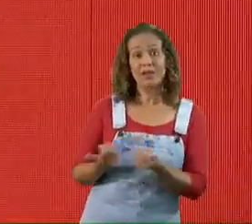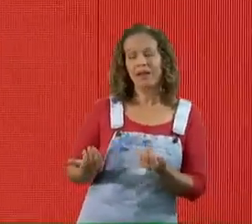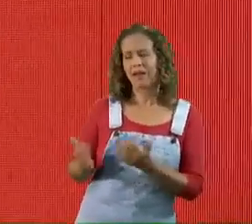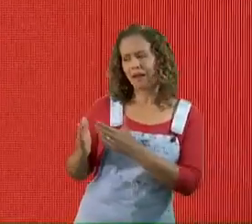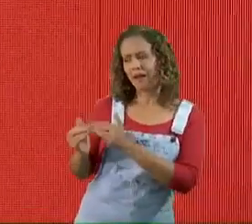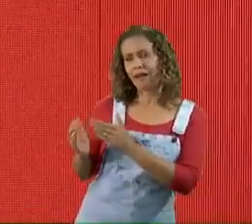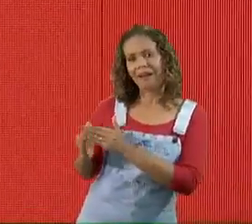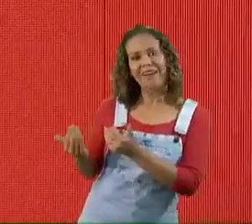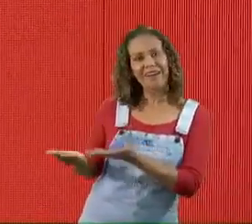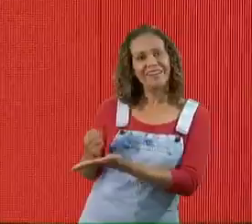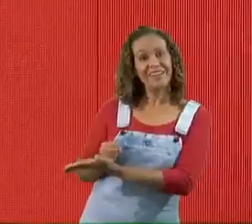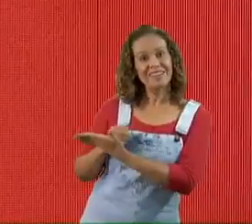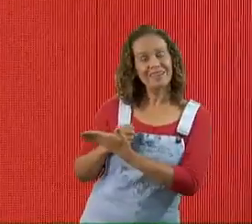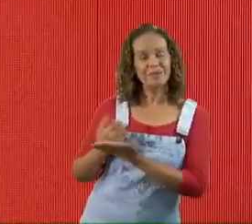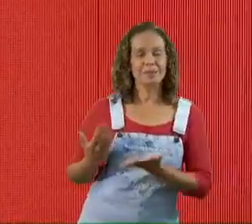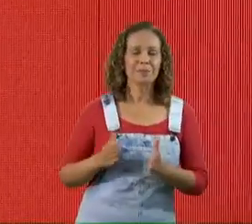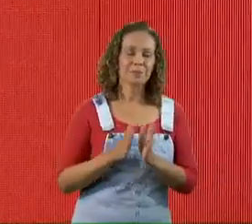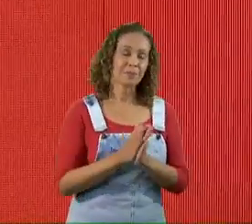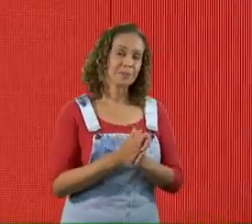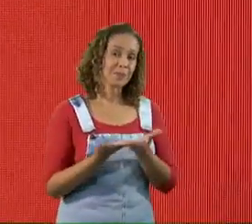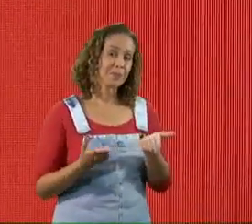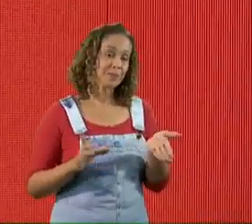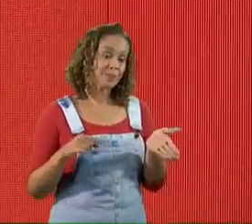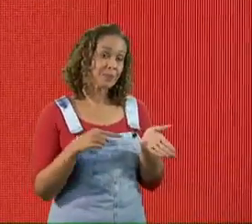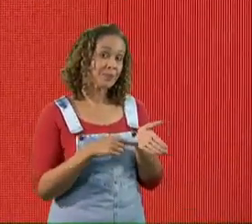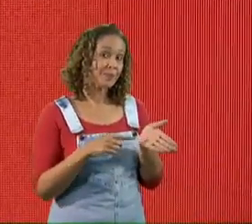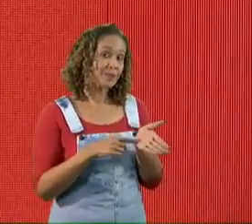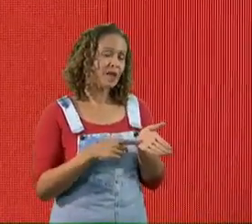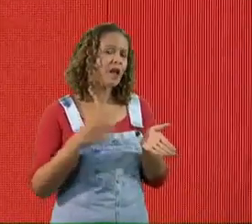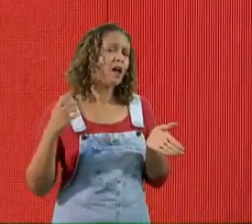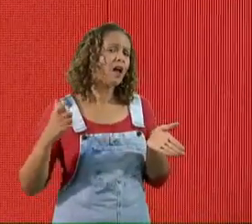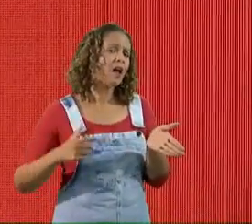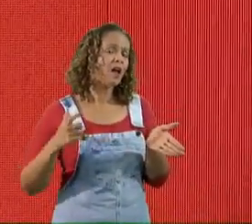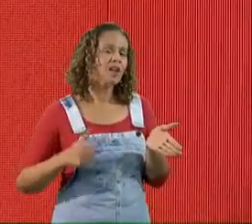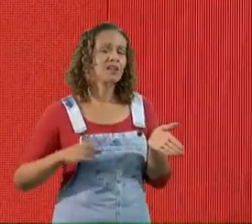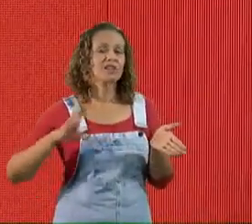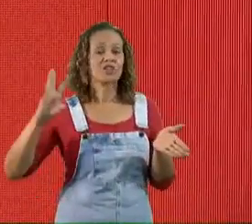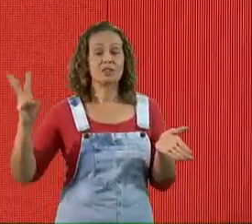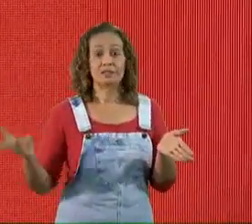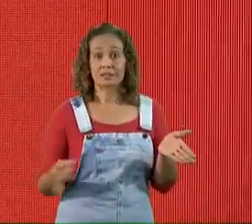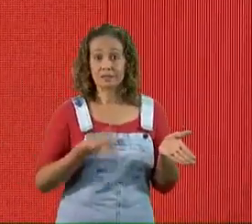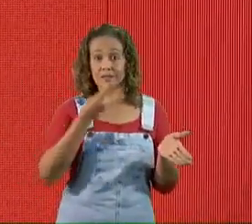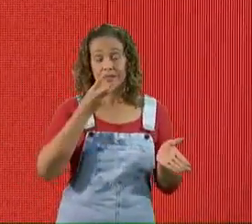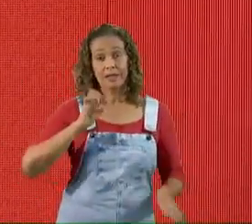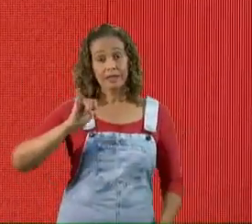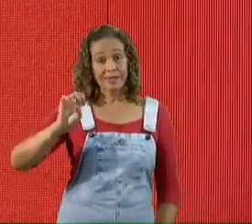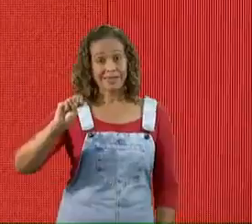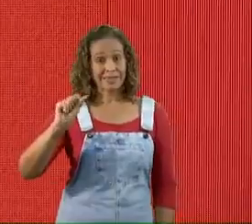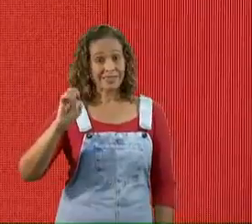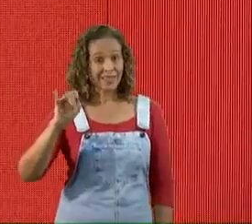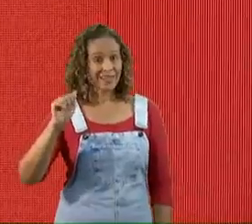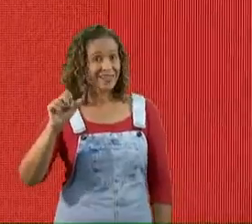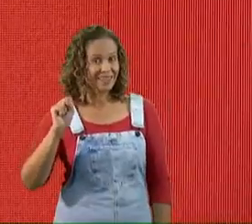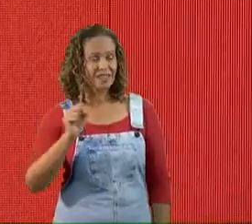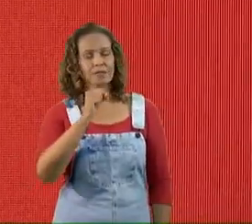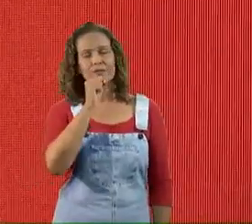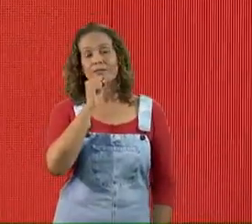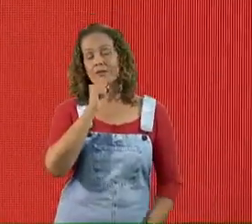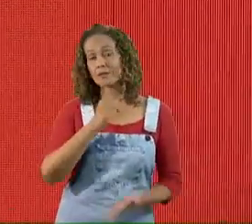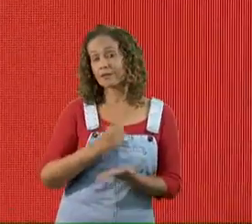Nós vamos abrir a nossa Bíblia em Isaías. Isaías está no Antigo Testamento.